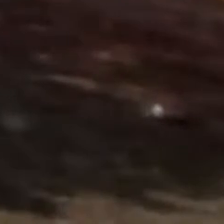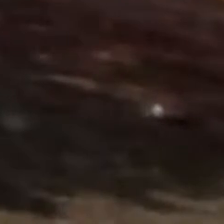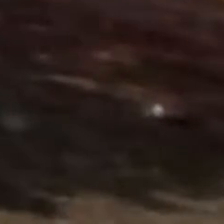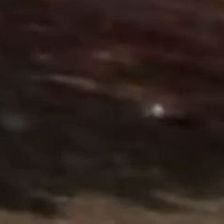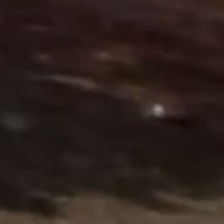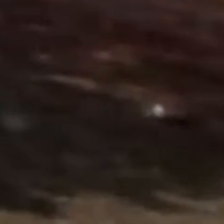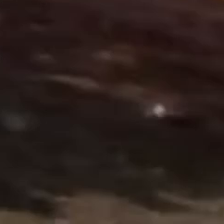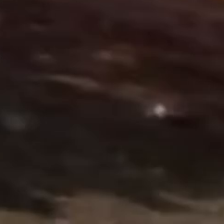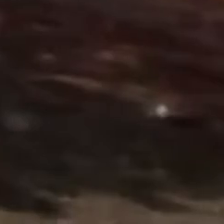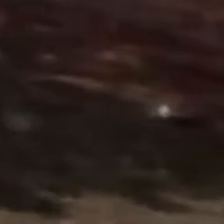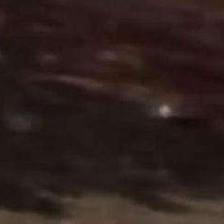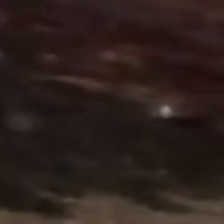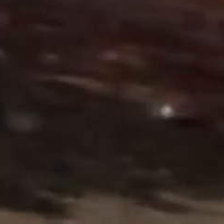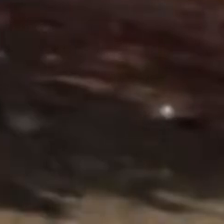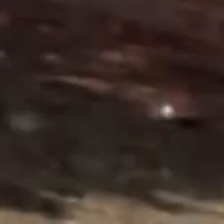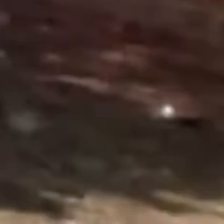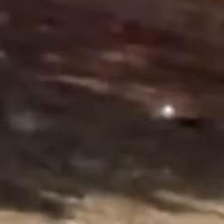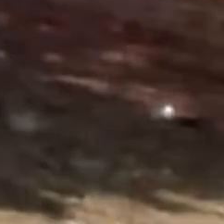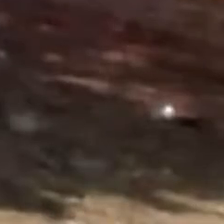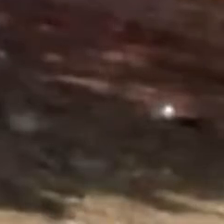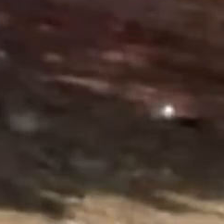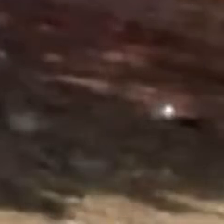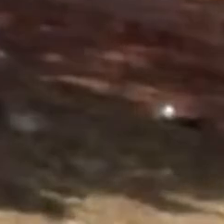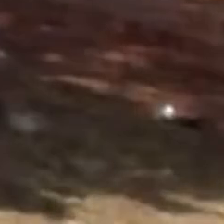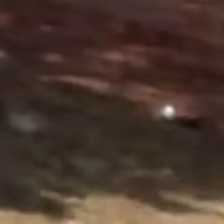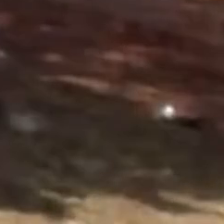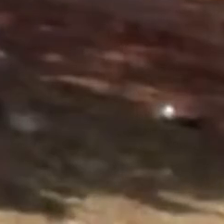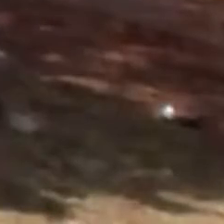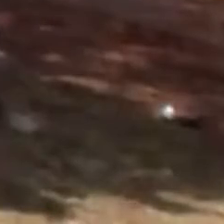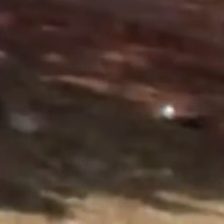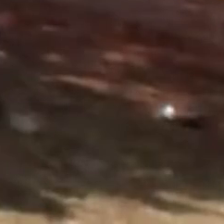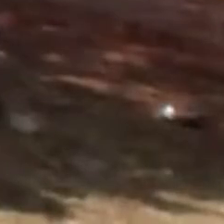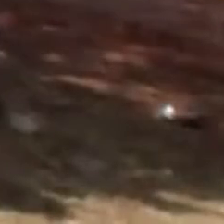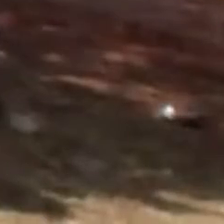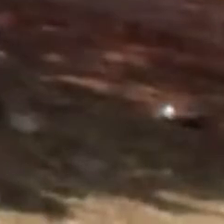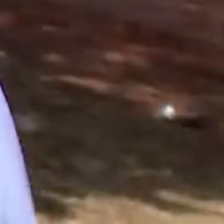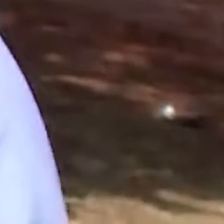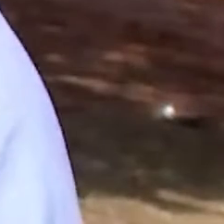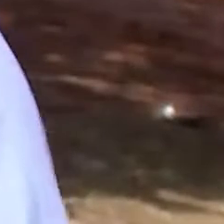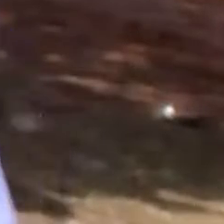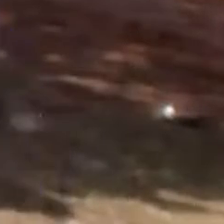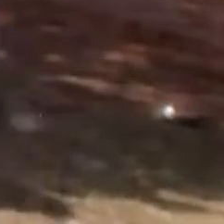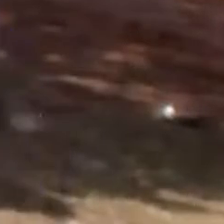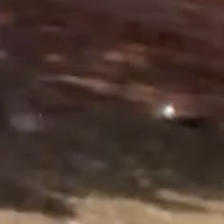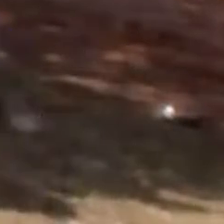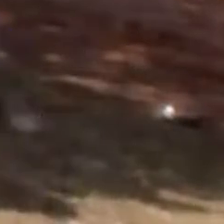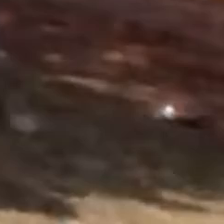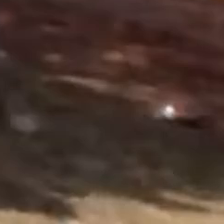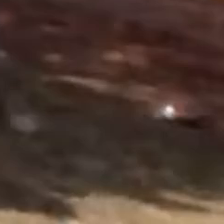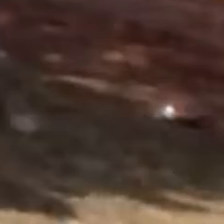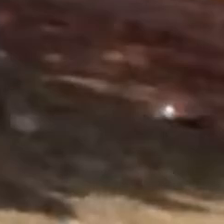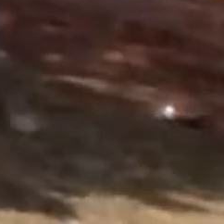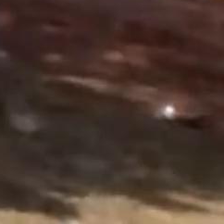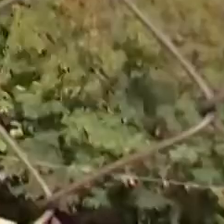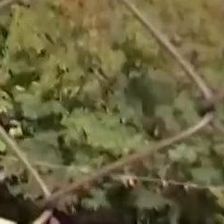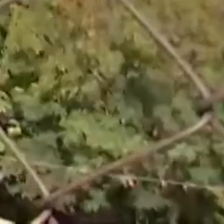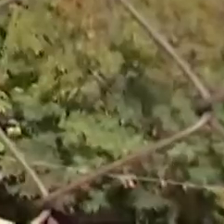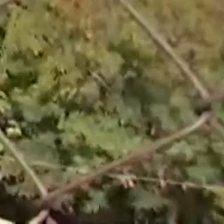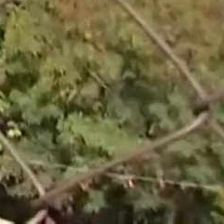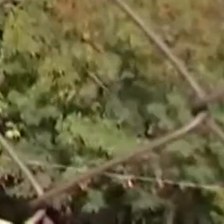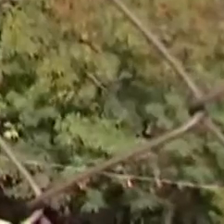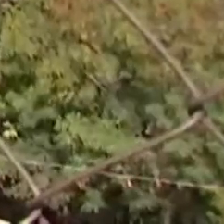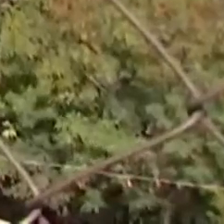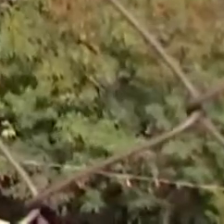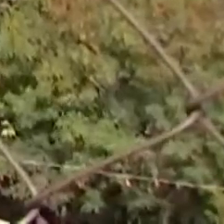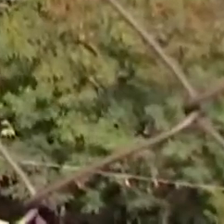concluir em 6 meses, uma obra que um projeto que houve muitas dificuldades, por isso não começamos antes. É importante dizer isso, que a gente